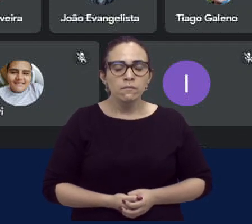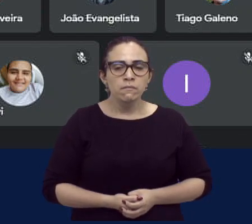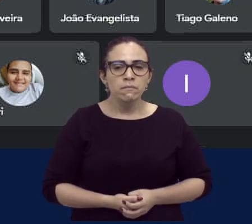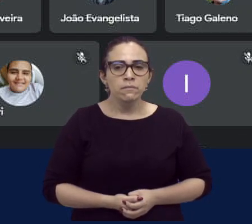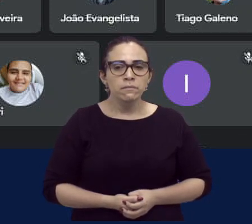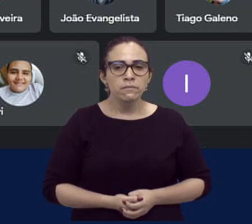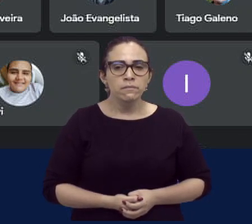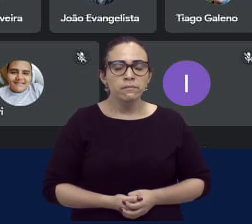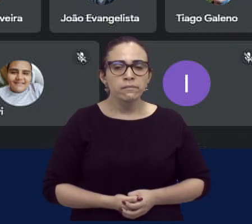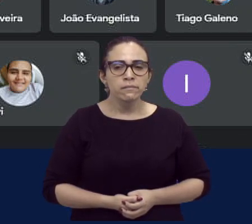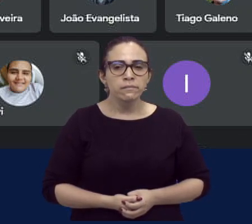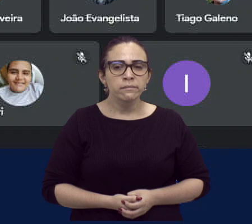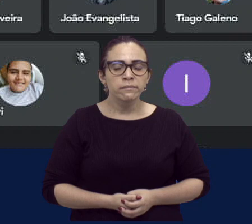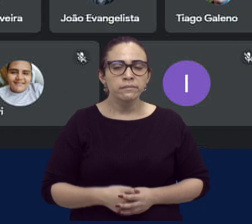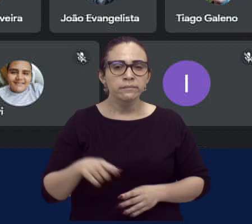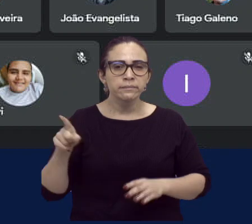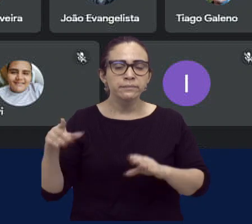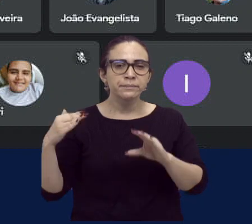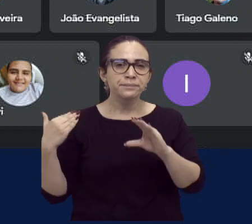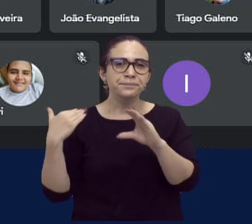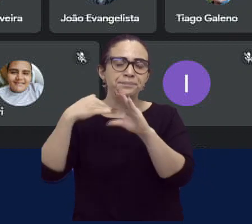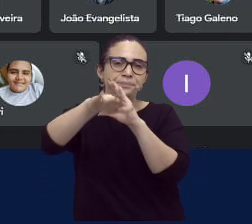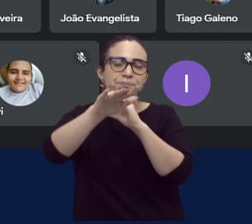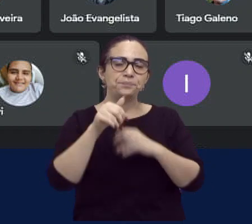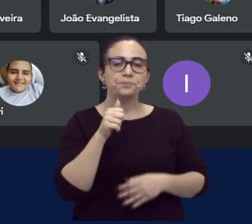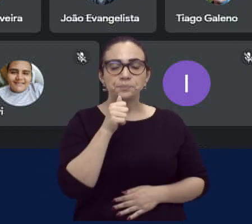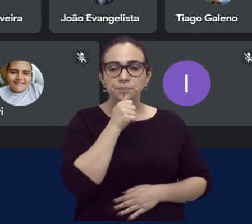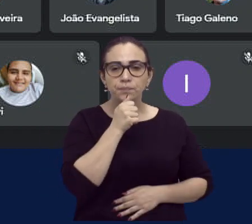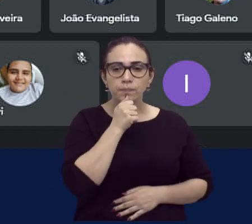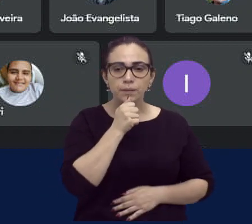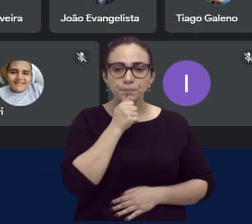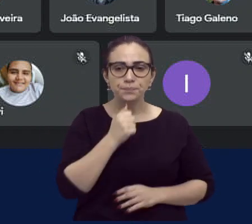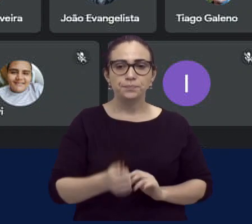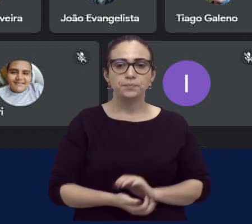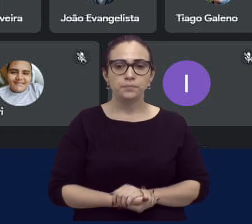O que não passou o e-mail chega para você e diz o seguinte,